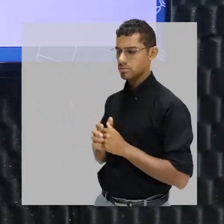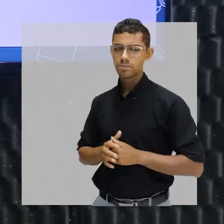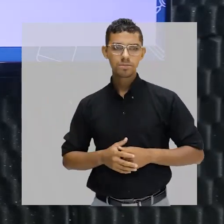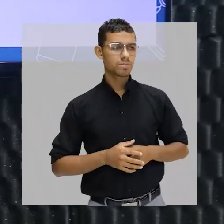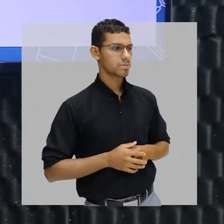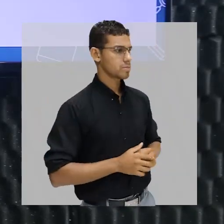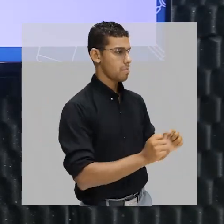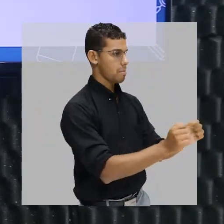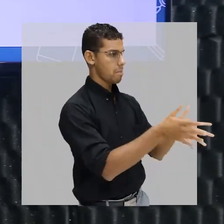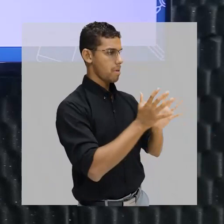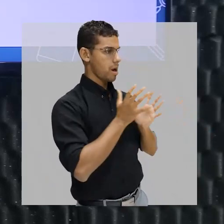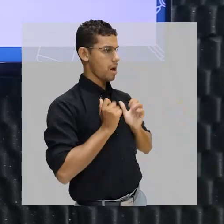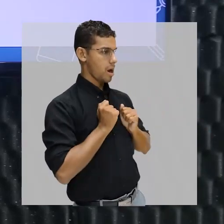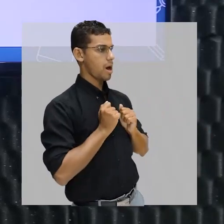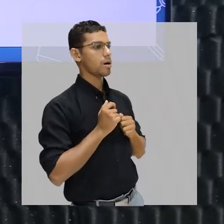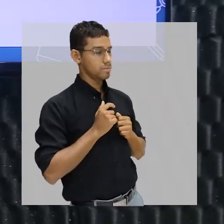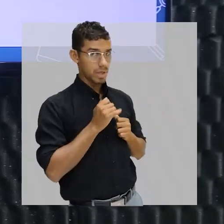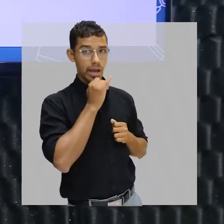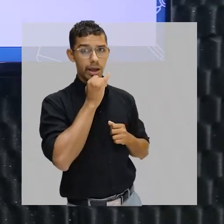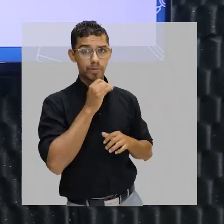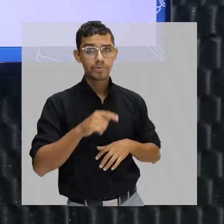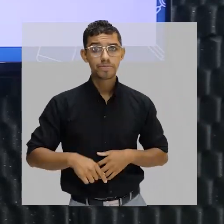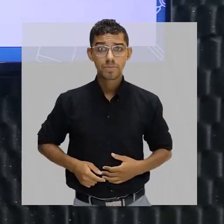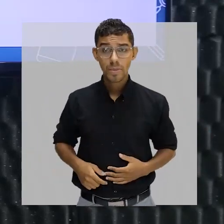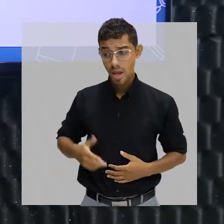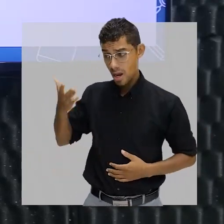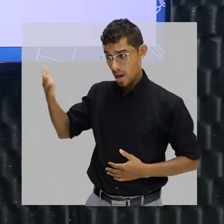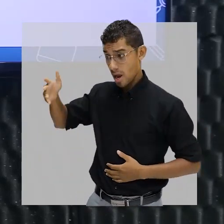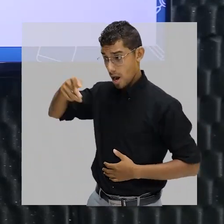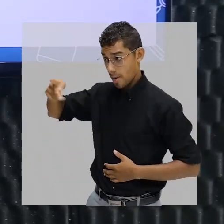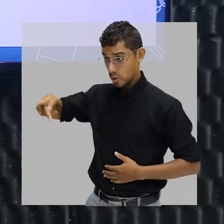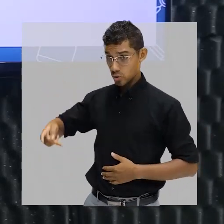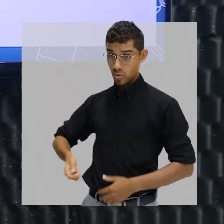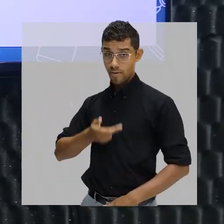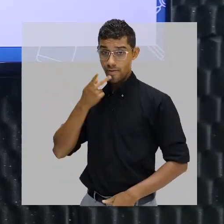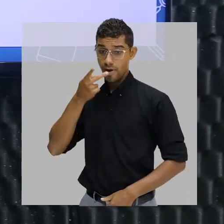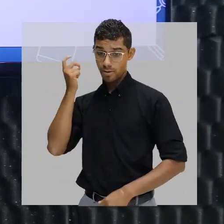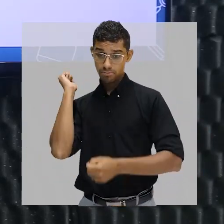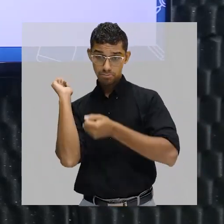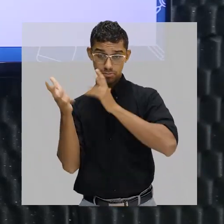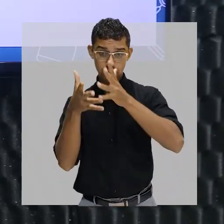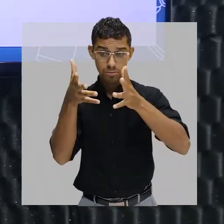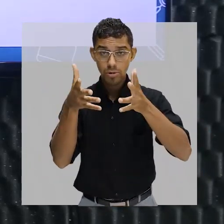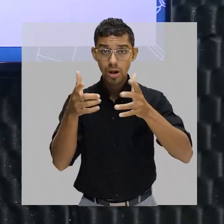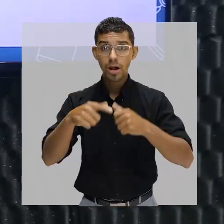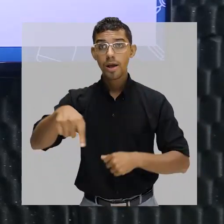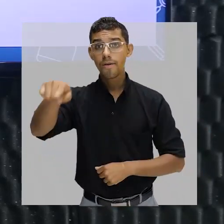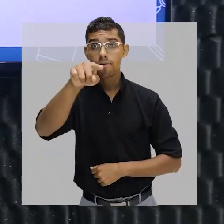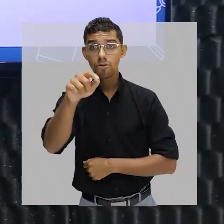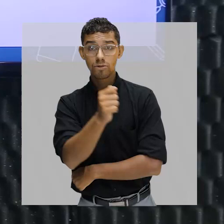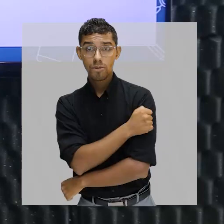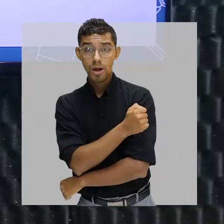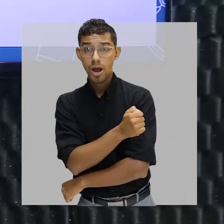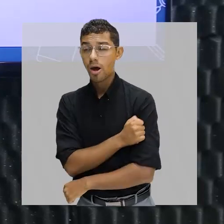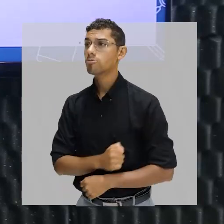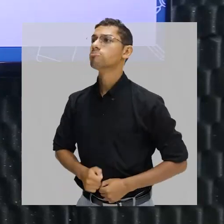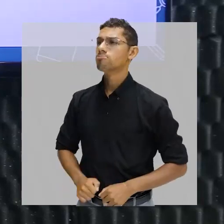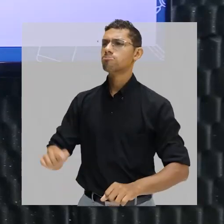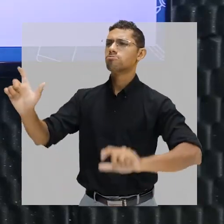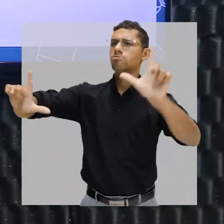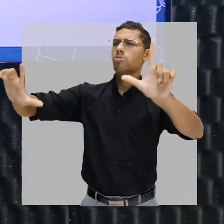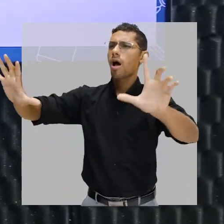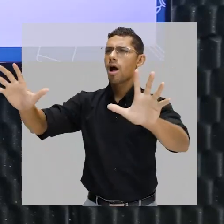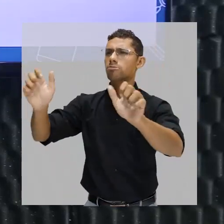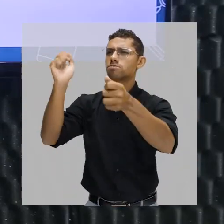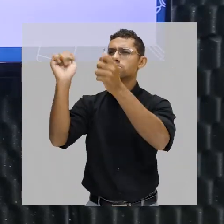no caso vocês, chuchus, são os receptores. Então, eu tenho emissor e receptor representado aqui por vocês,